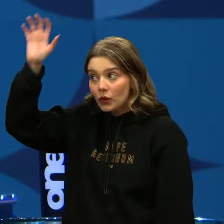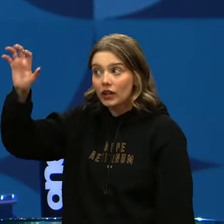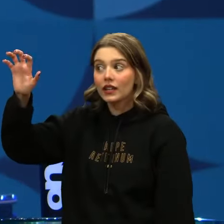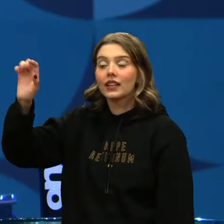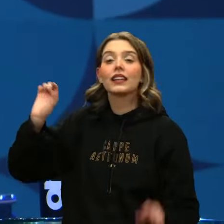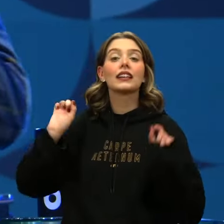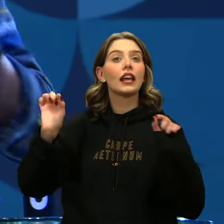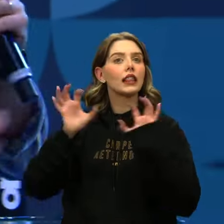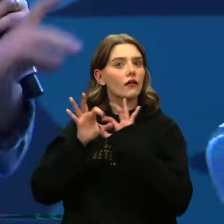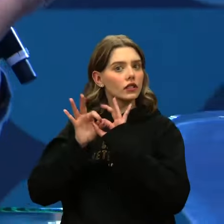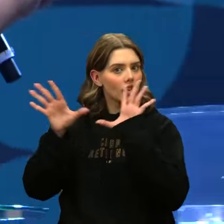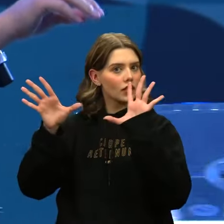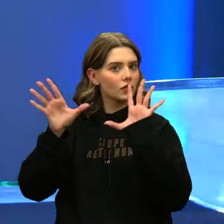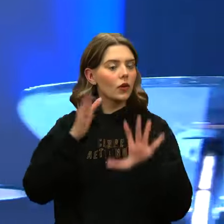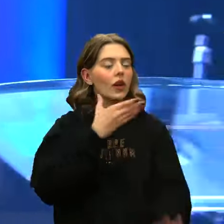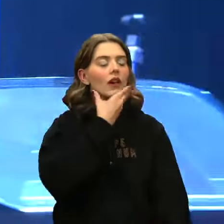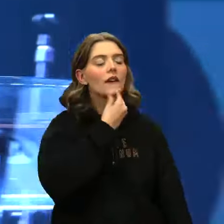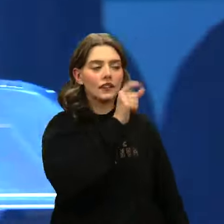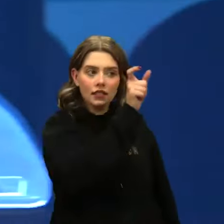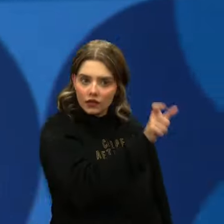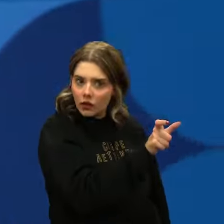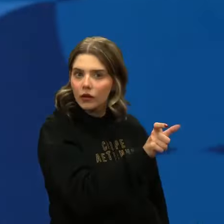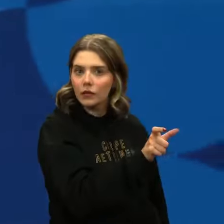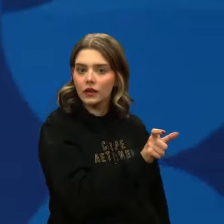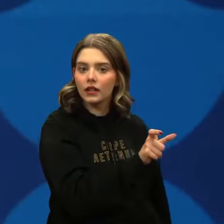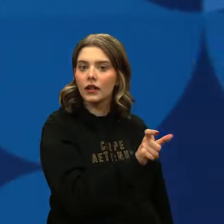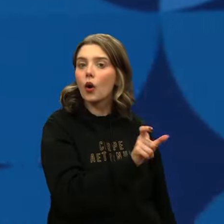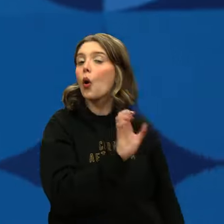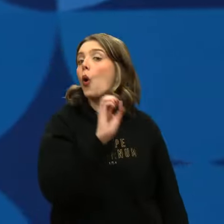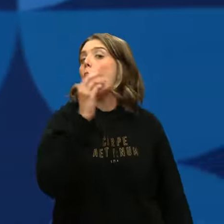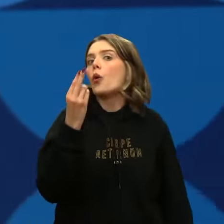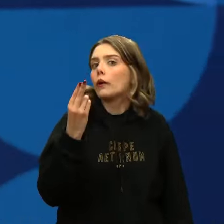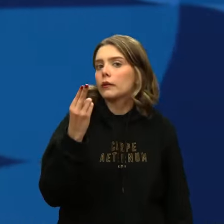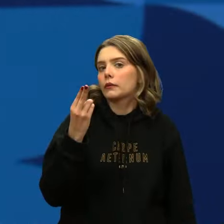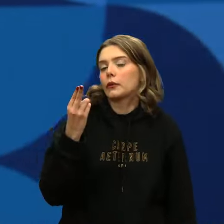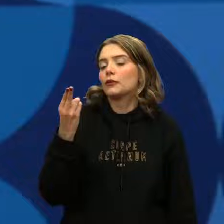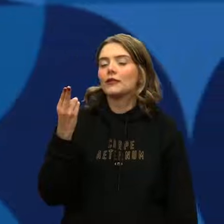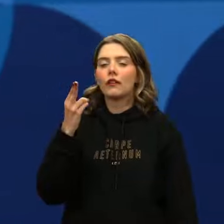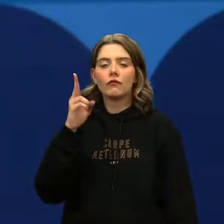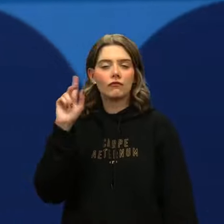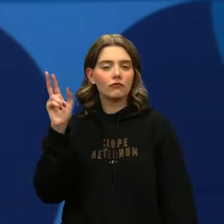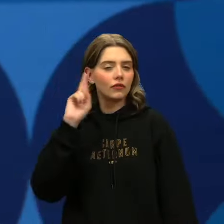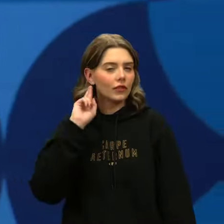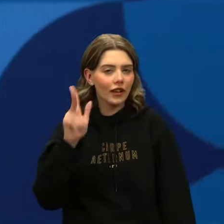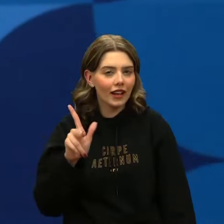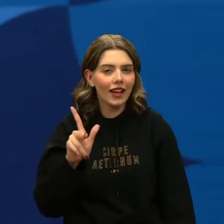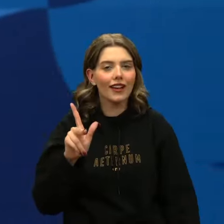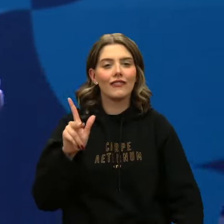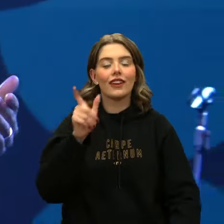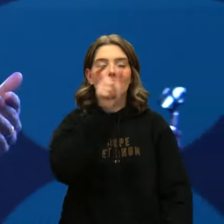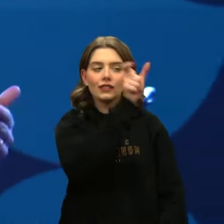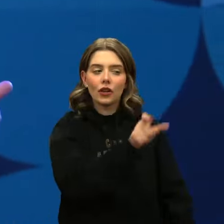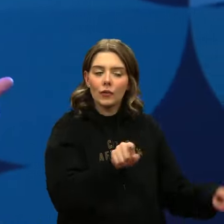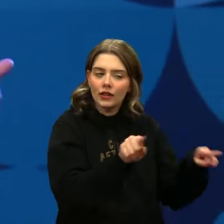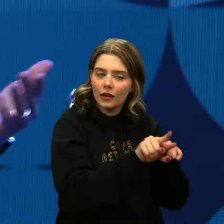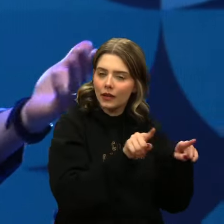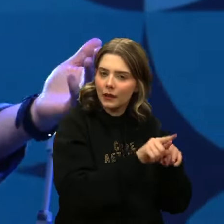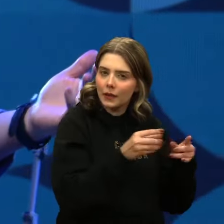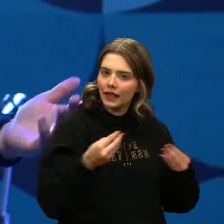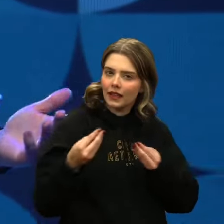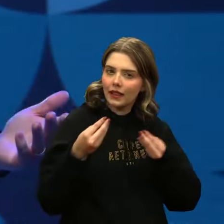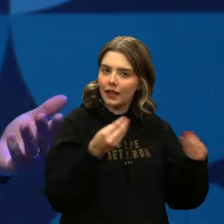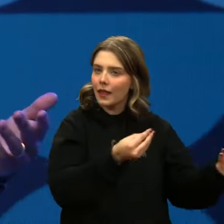ele. Quando alguém era negado, quem fechava era ele. O que que a Bíblia está querendo dizer com isso? Era uma